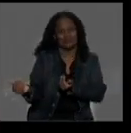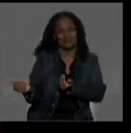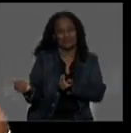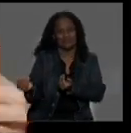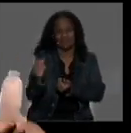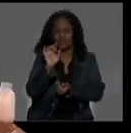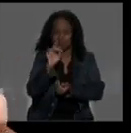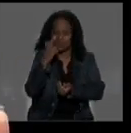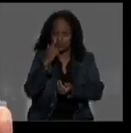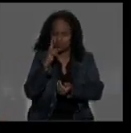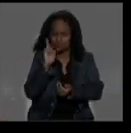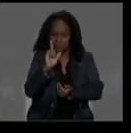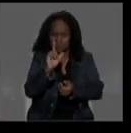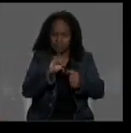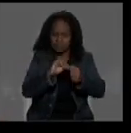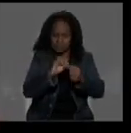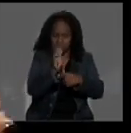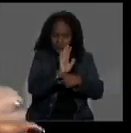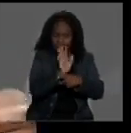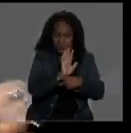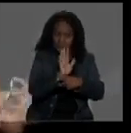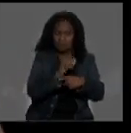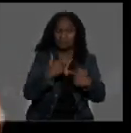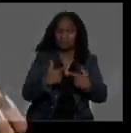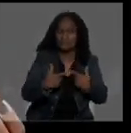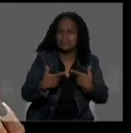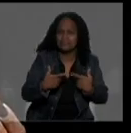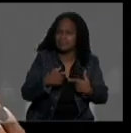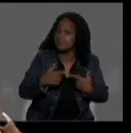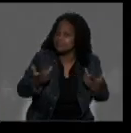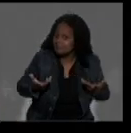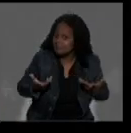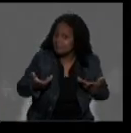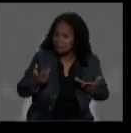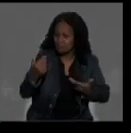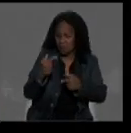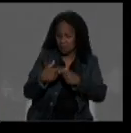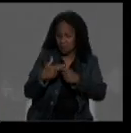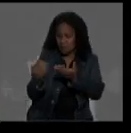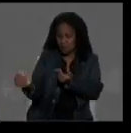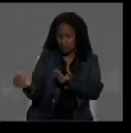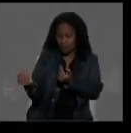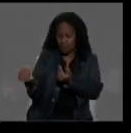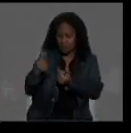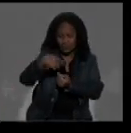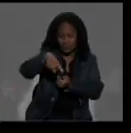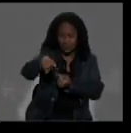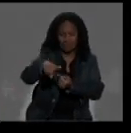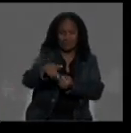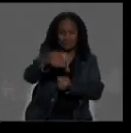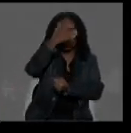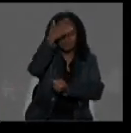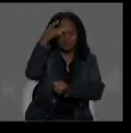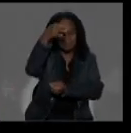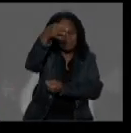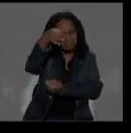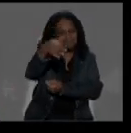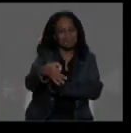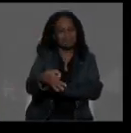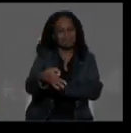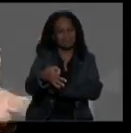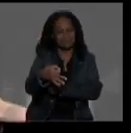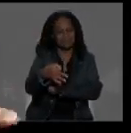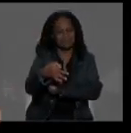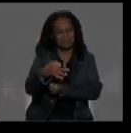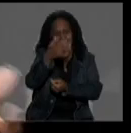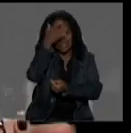só conseguimos fazer o filme porque foram eles que nos levaram às pessoas certas. E aqueles